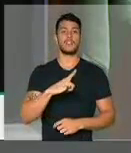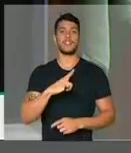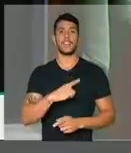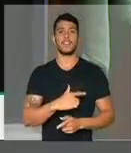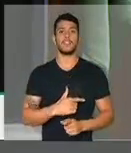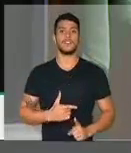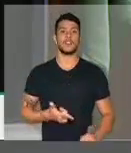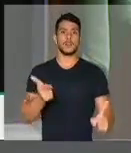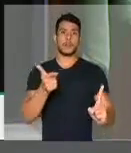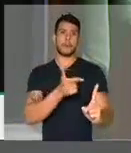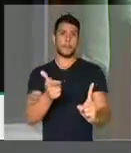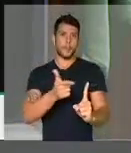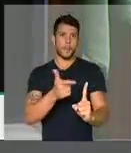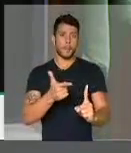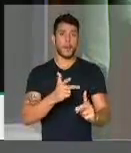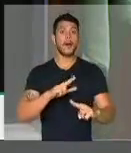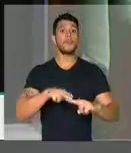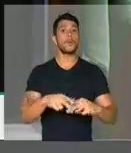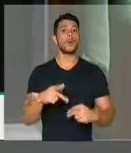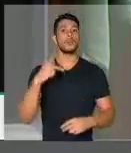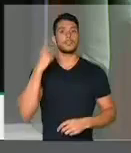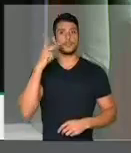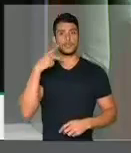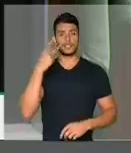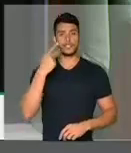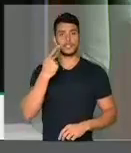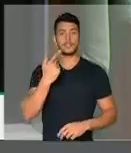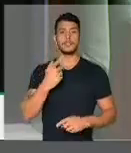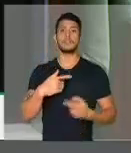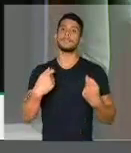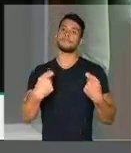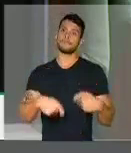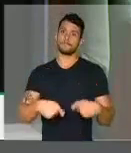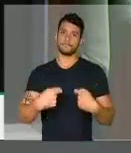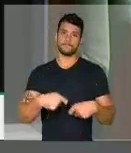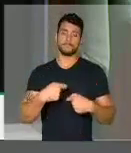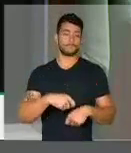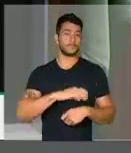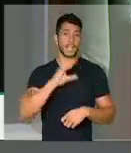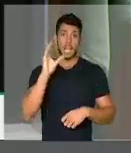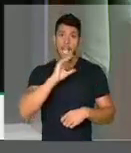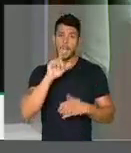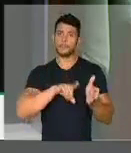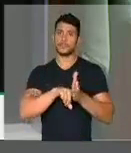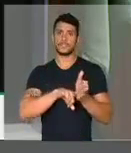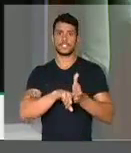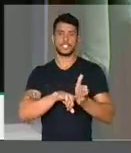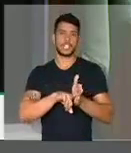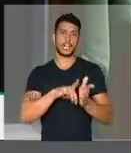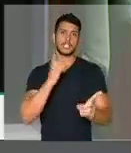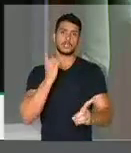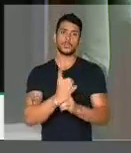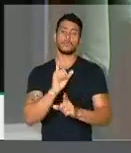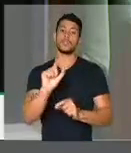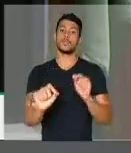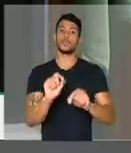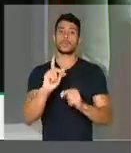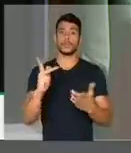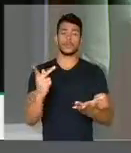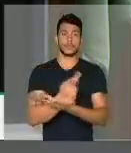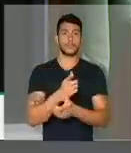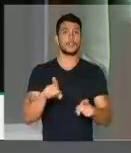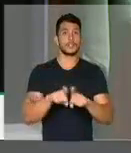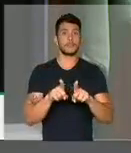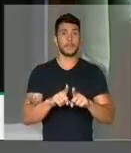execução de natureza política e que precisa ser investigada e que os seus